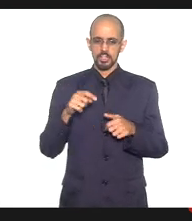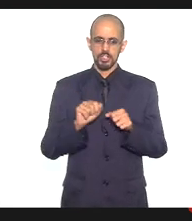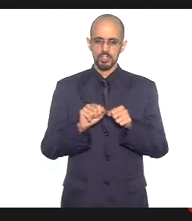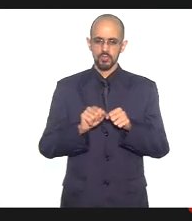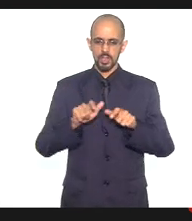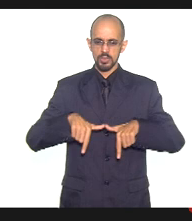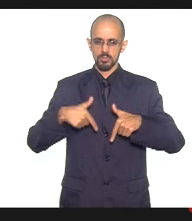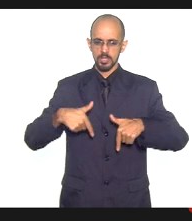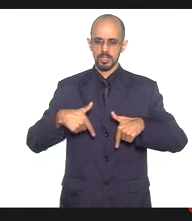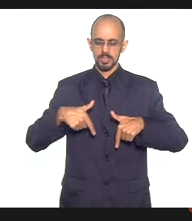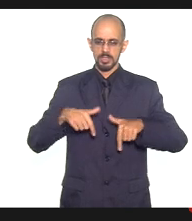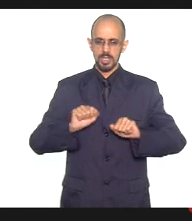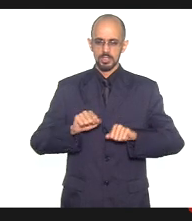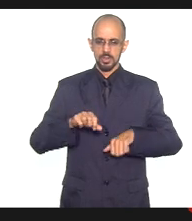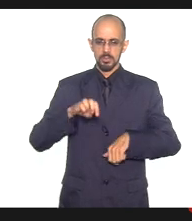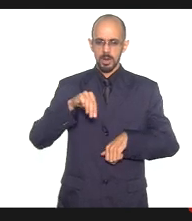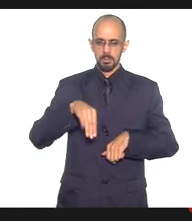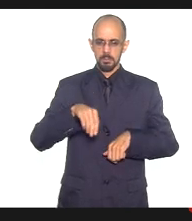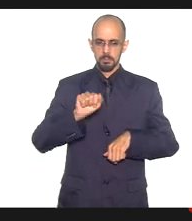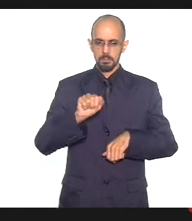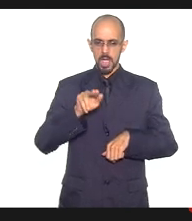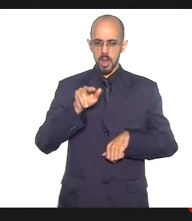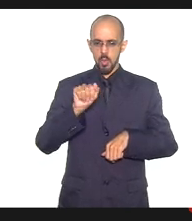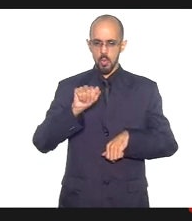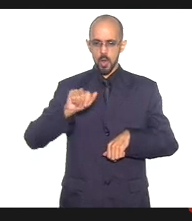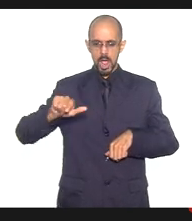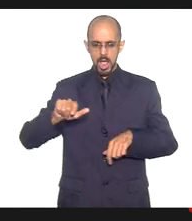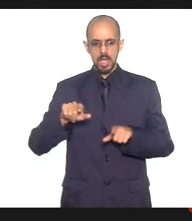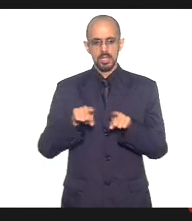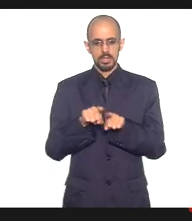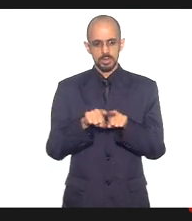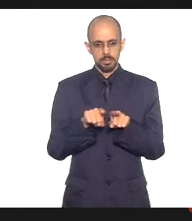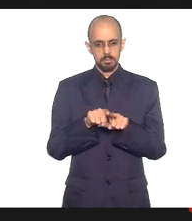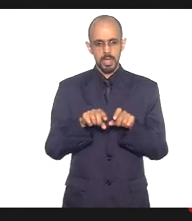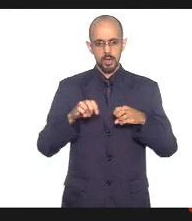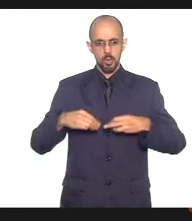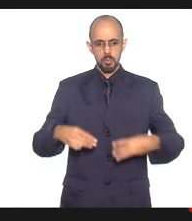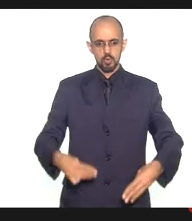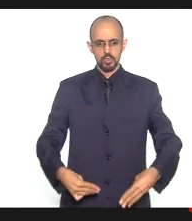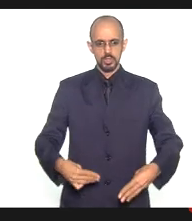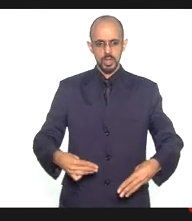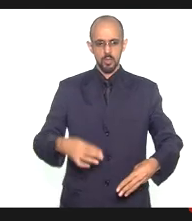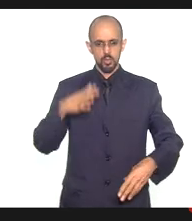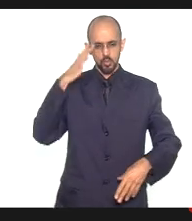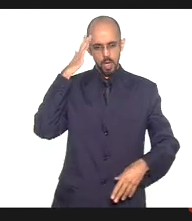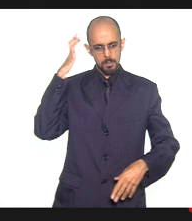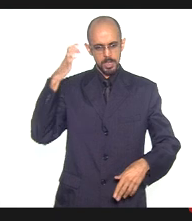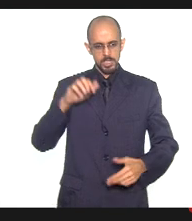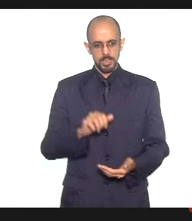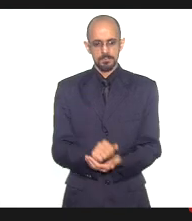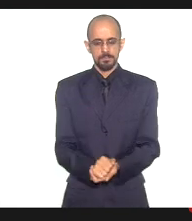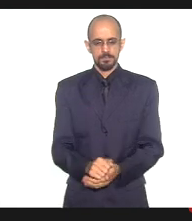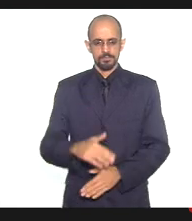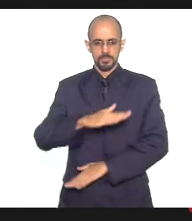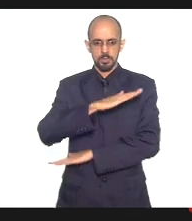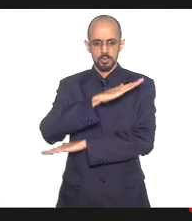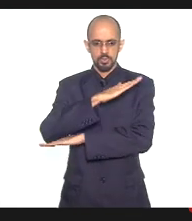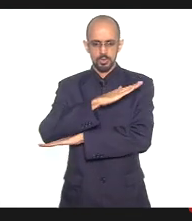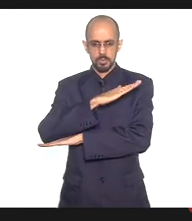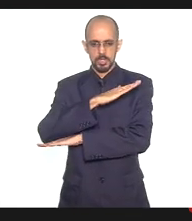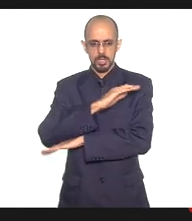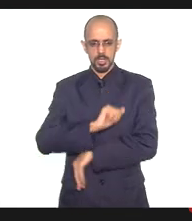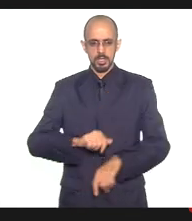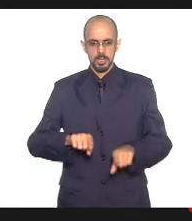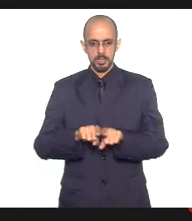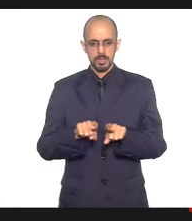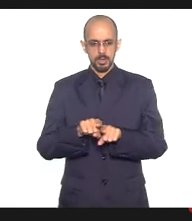aqui para o Pier Mauá, o Museu do Amanhã, enfim, várias outras iniciativas que eu poderia citar aqui a vocês. Além dos projetos recentes